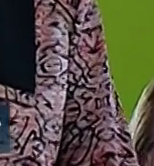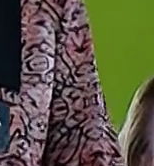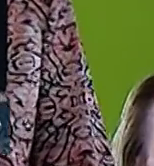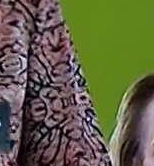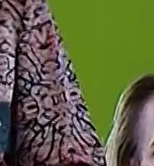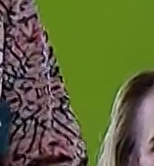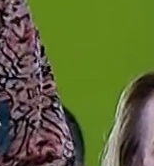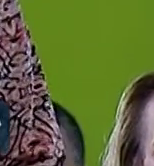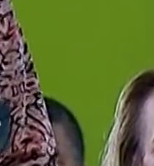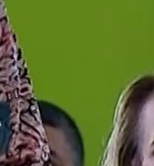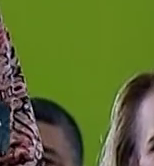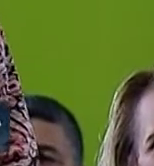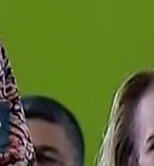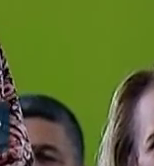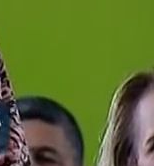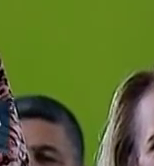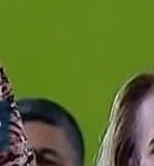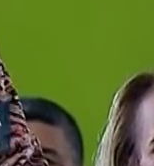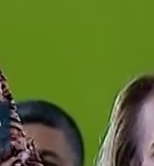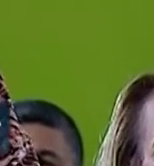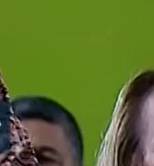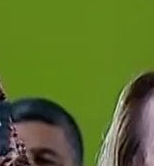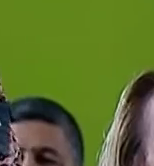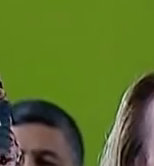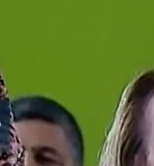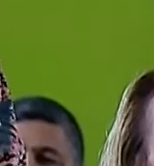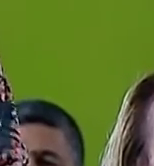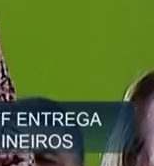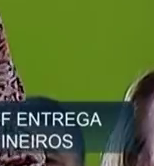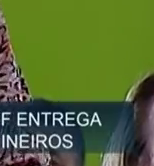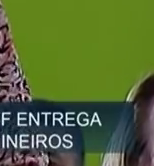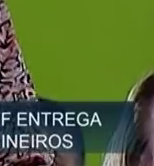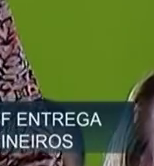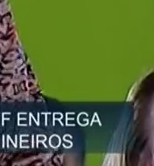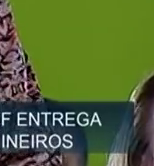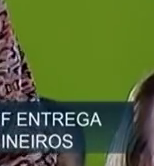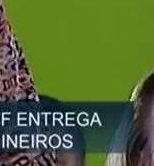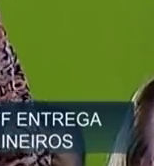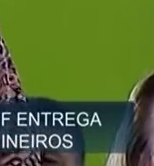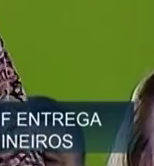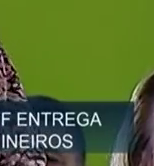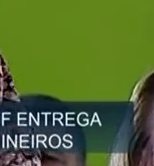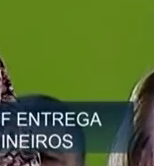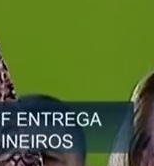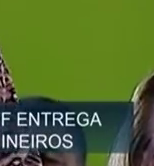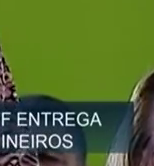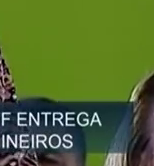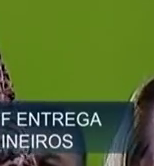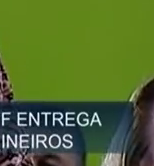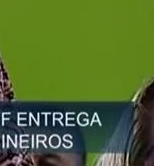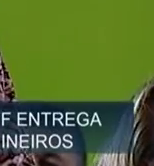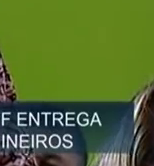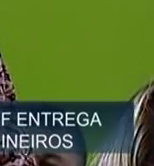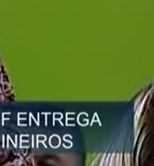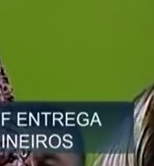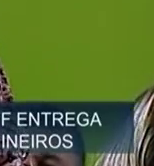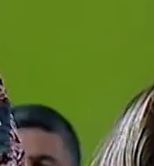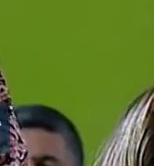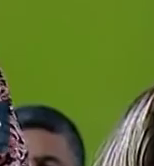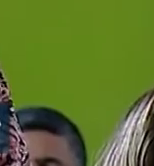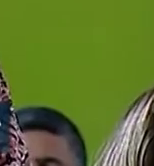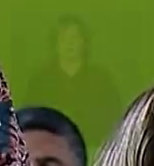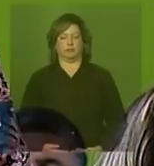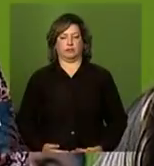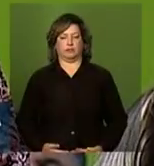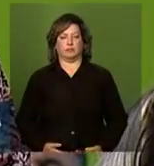jornalistas os fotógrafos e os cinegrafistas eu estou aqui